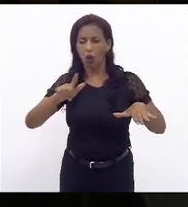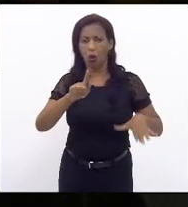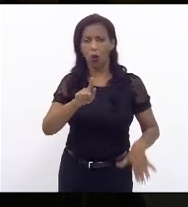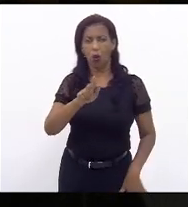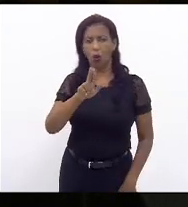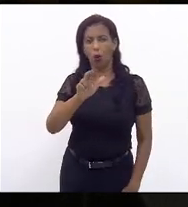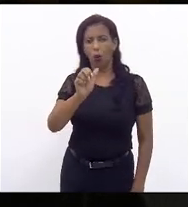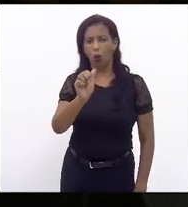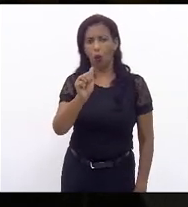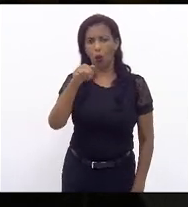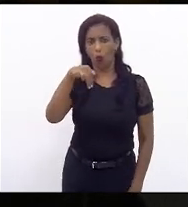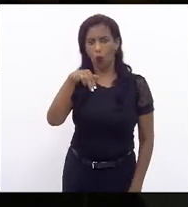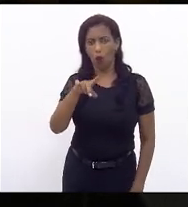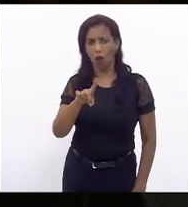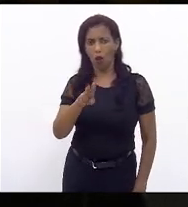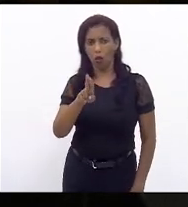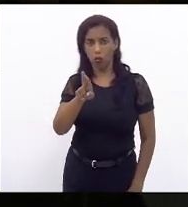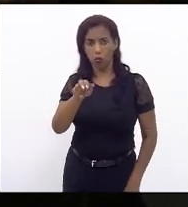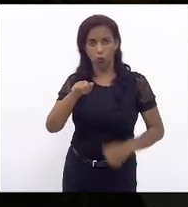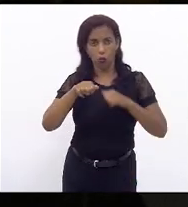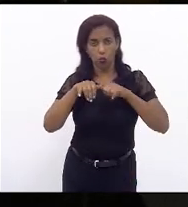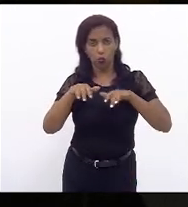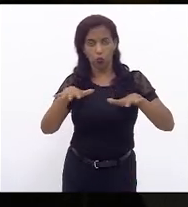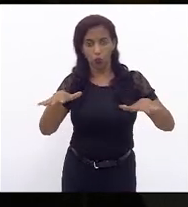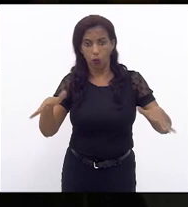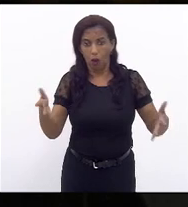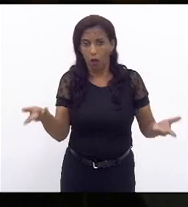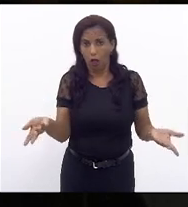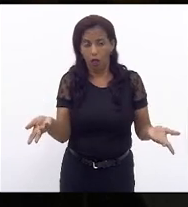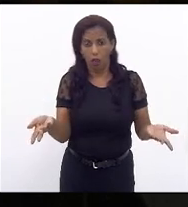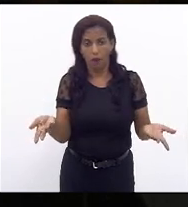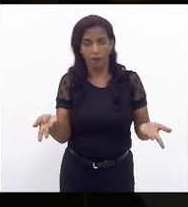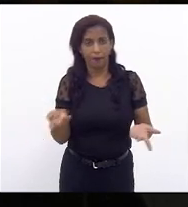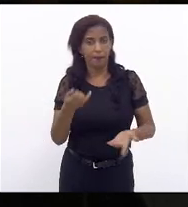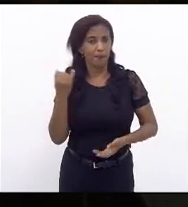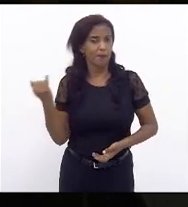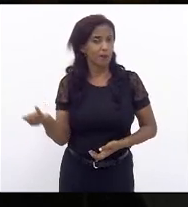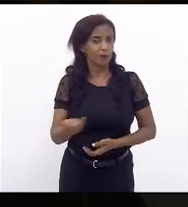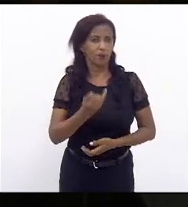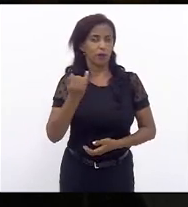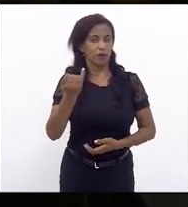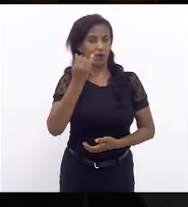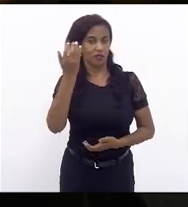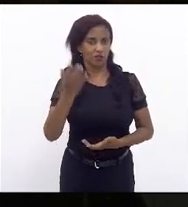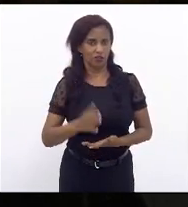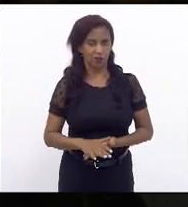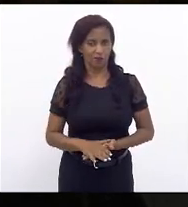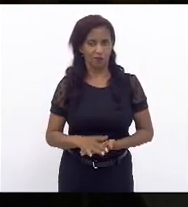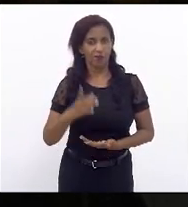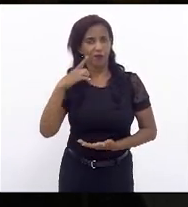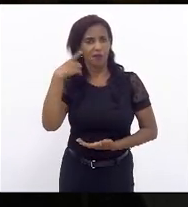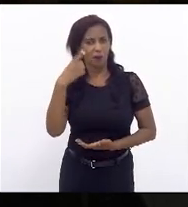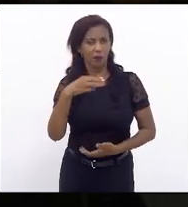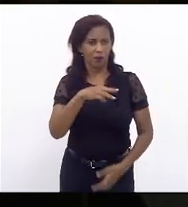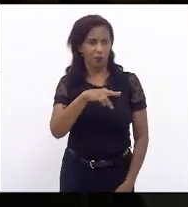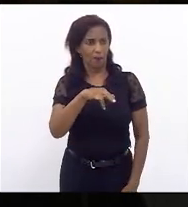de distribuição é imperativo para esse cargo. O deputado Márcio Gualberto